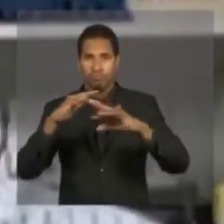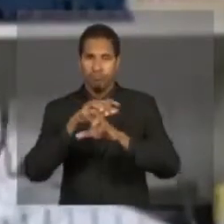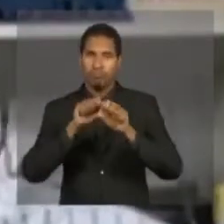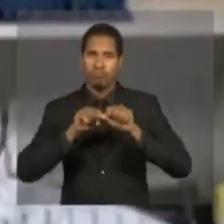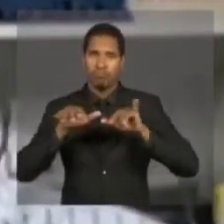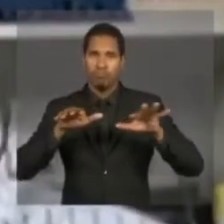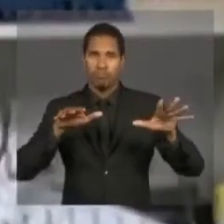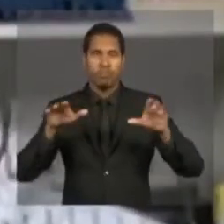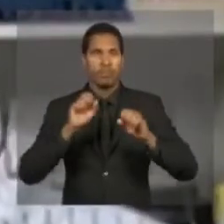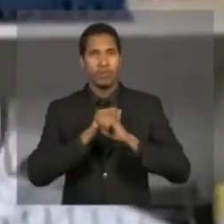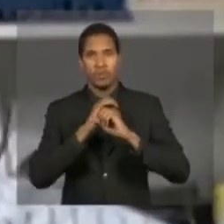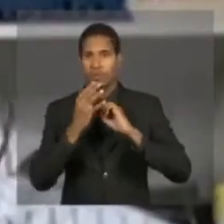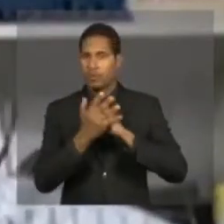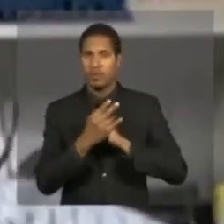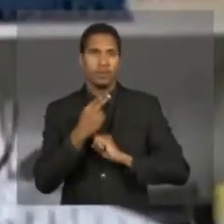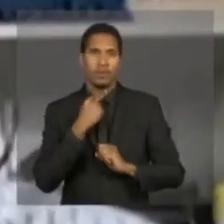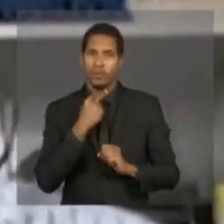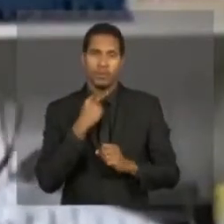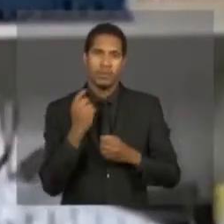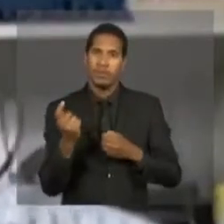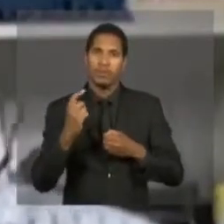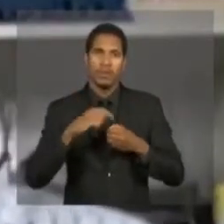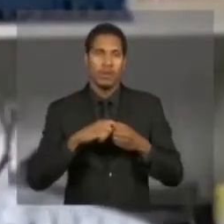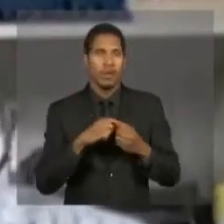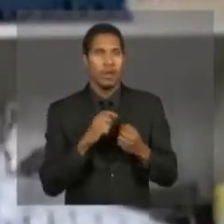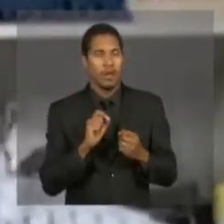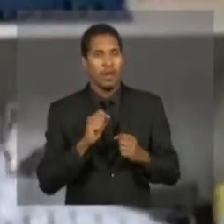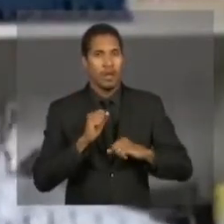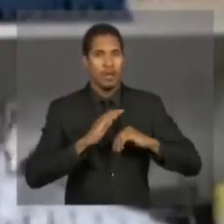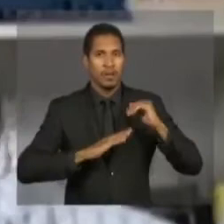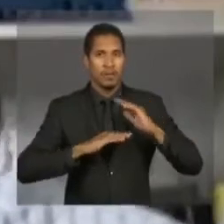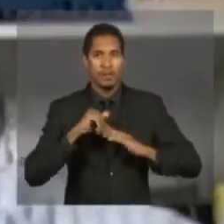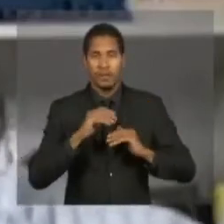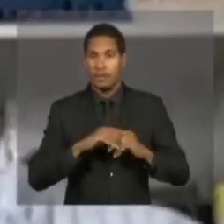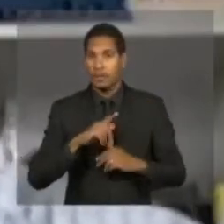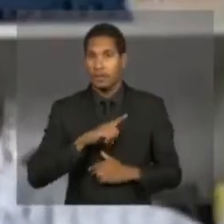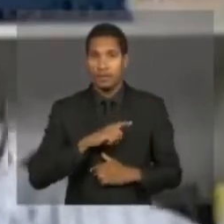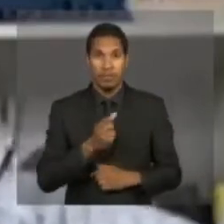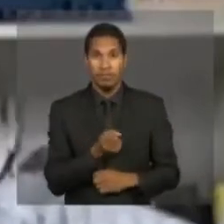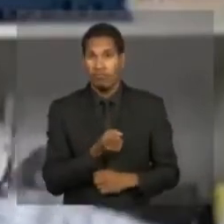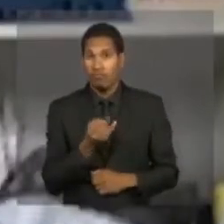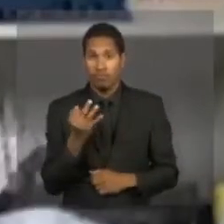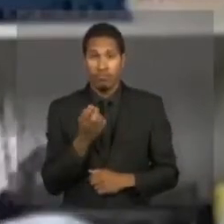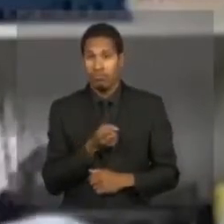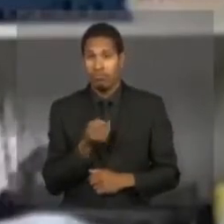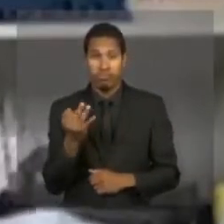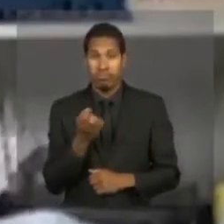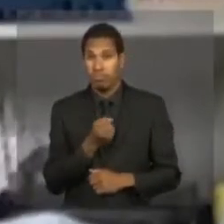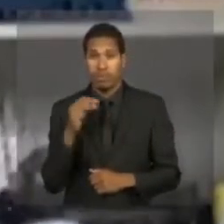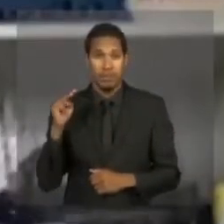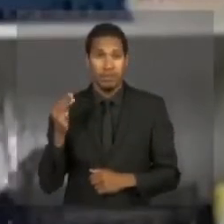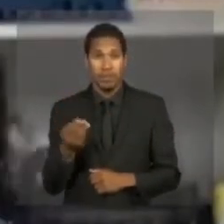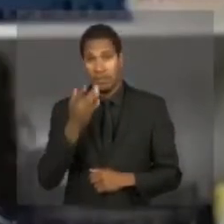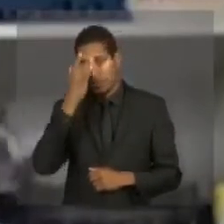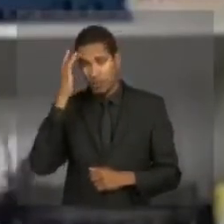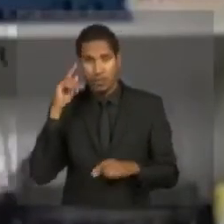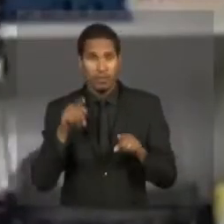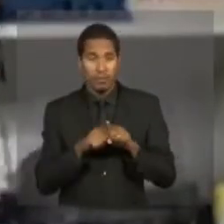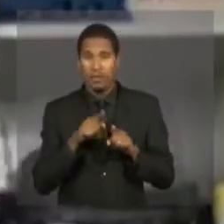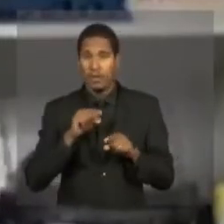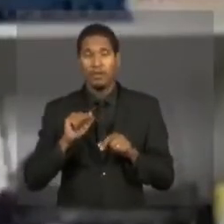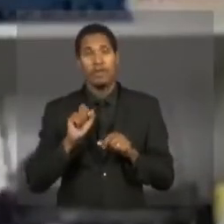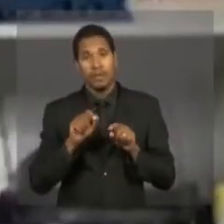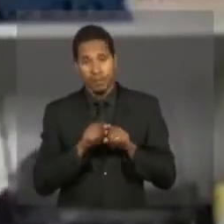pensar na retomada de uma atividade que envolve dezenas de milhares de pessoas, que impacta todo o resto, impacta